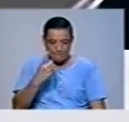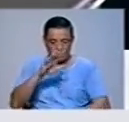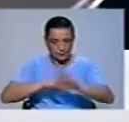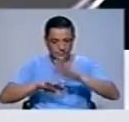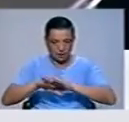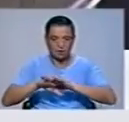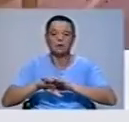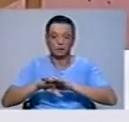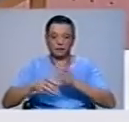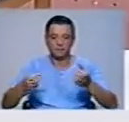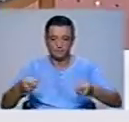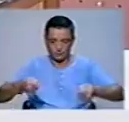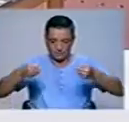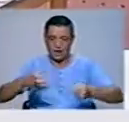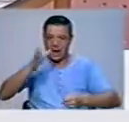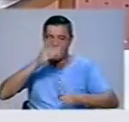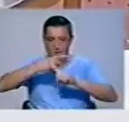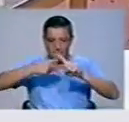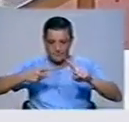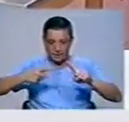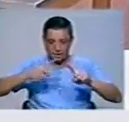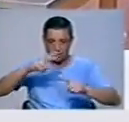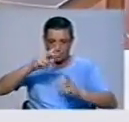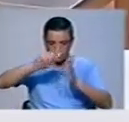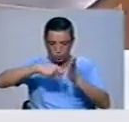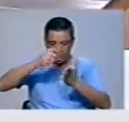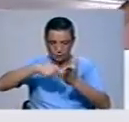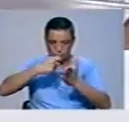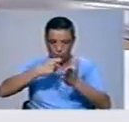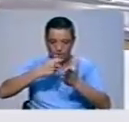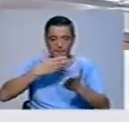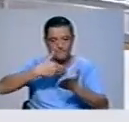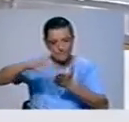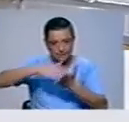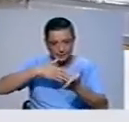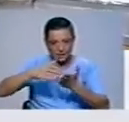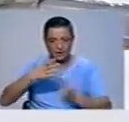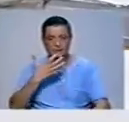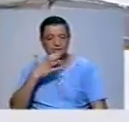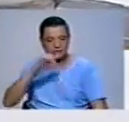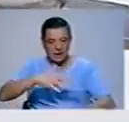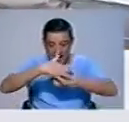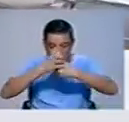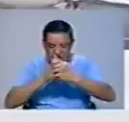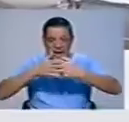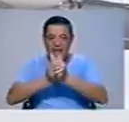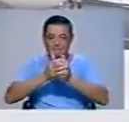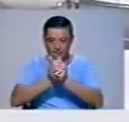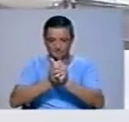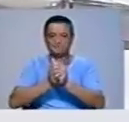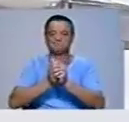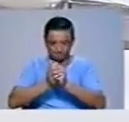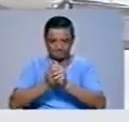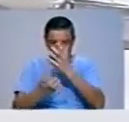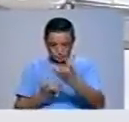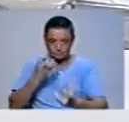também de colocar na panela, água, meio litro de água, 2 colheres de sopa de manteiga, pitadinha de sal e uma casquinha de limão. Vamos deixar a água